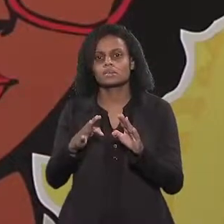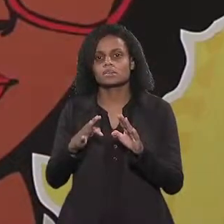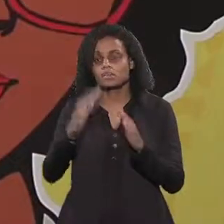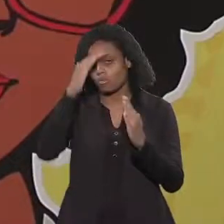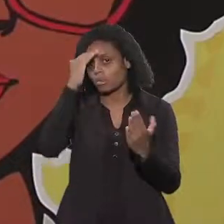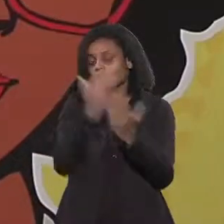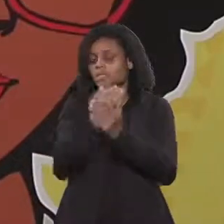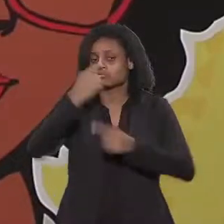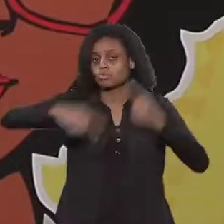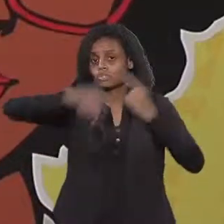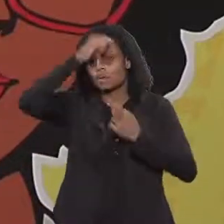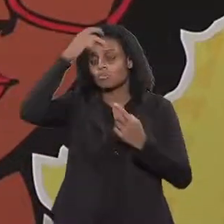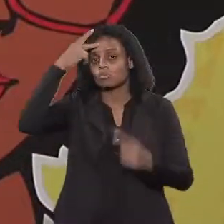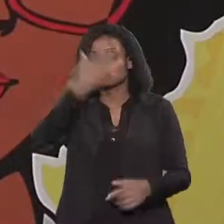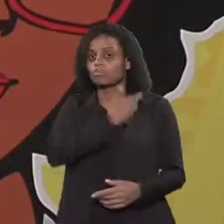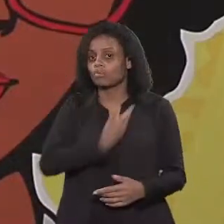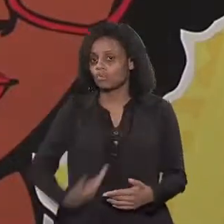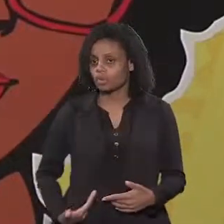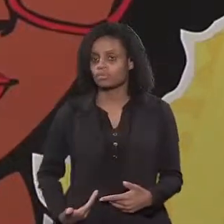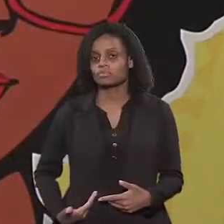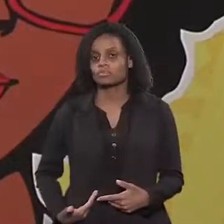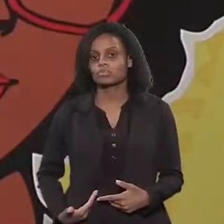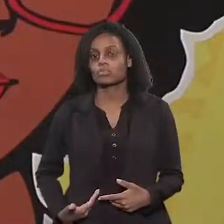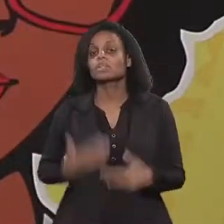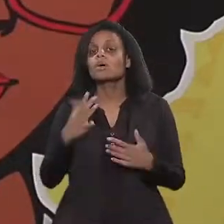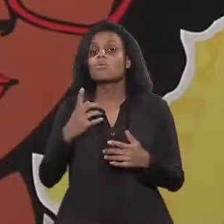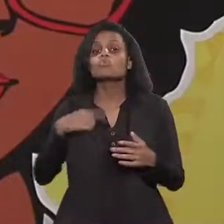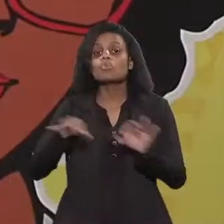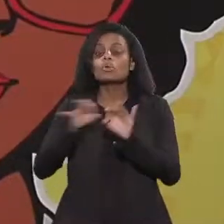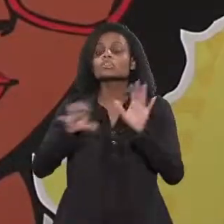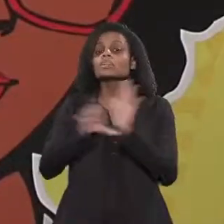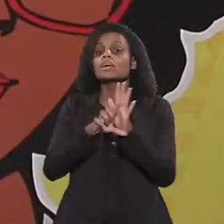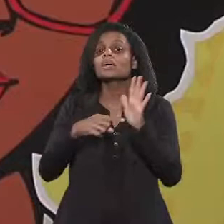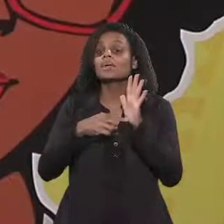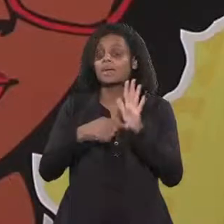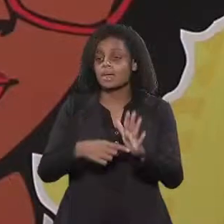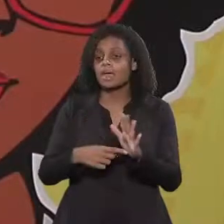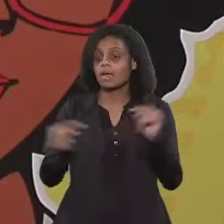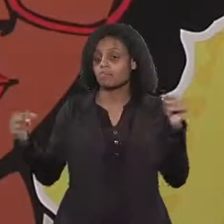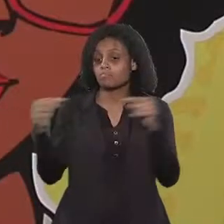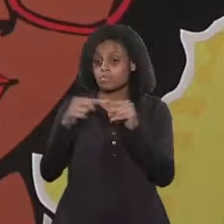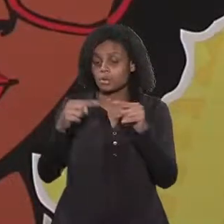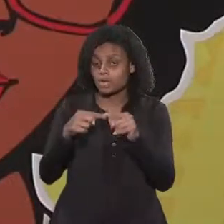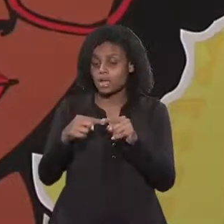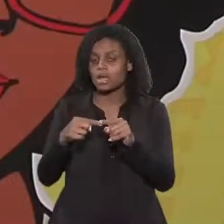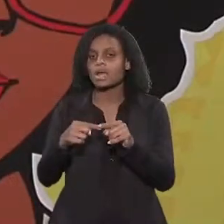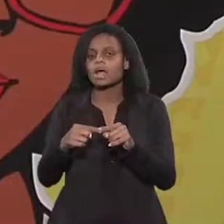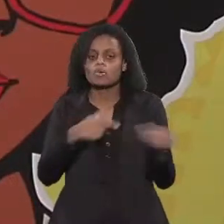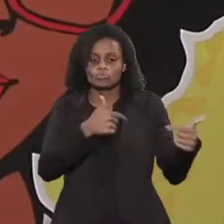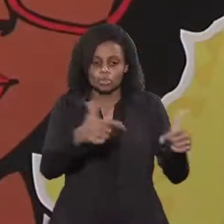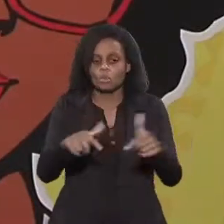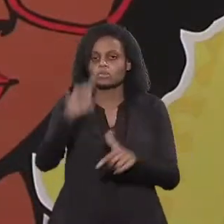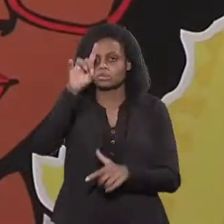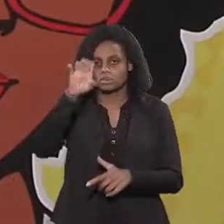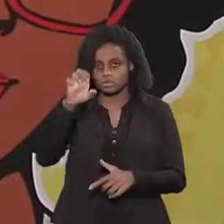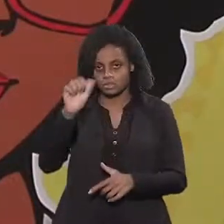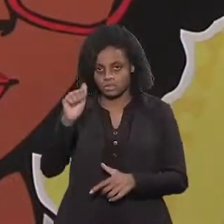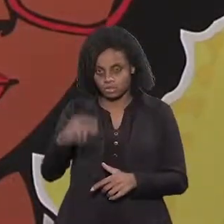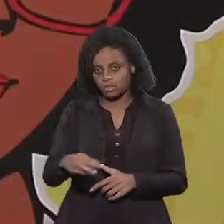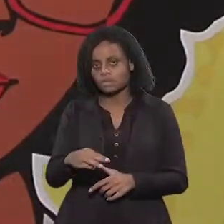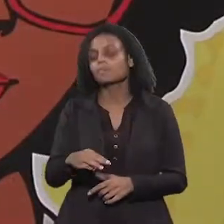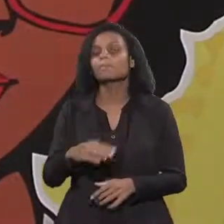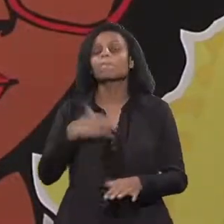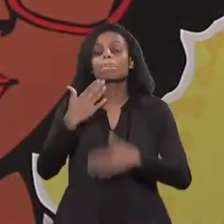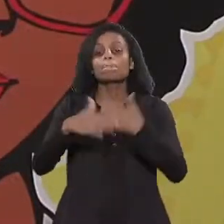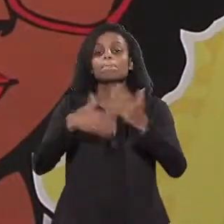pública do governo e não uma política de Estado. Então a ideia era regulamentar o funcionamento das DEANs inicialmente e